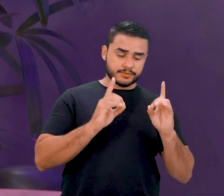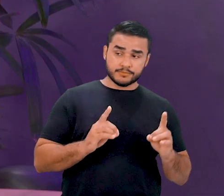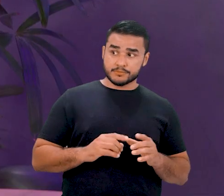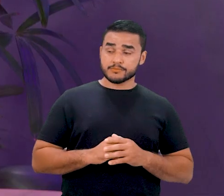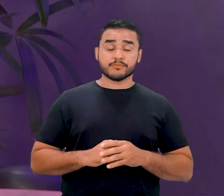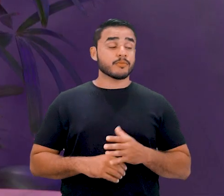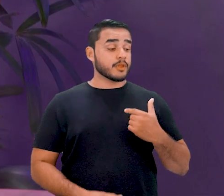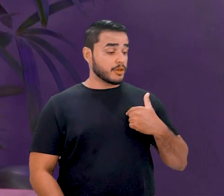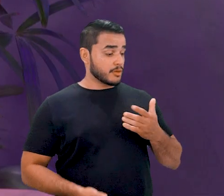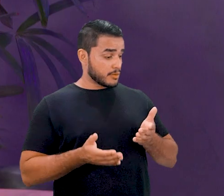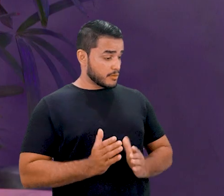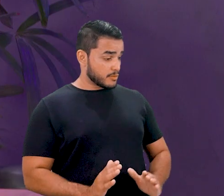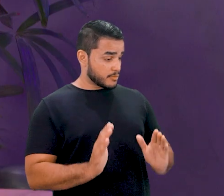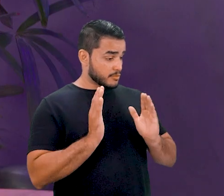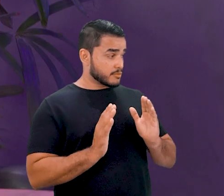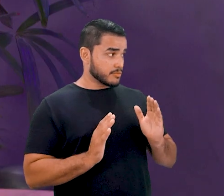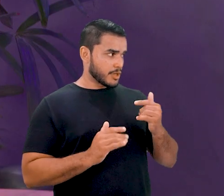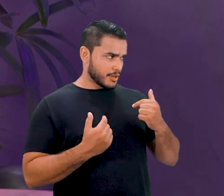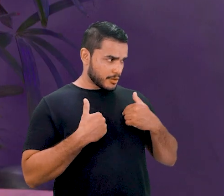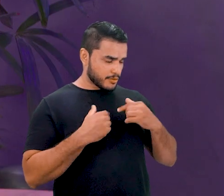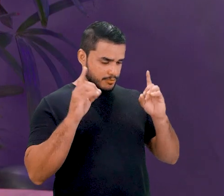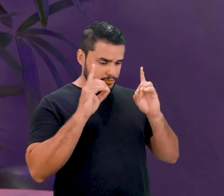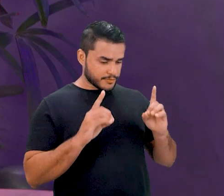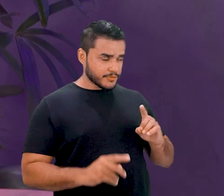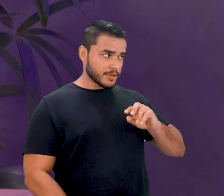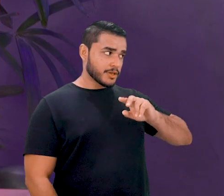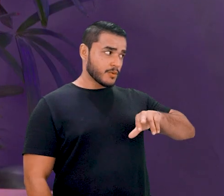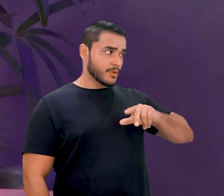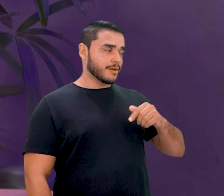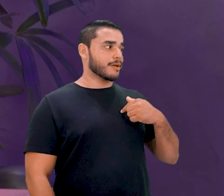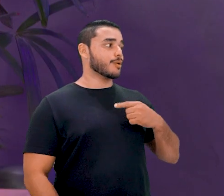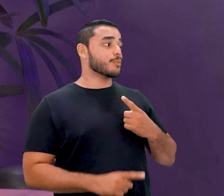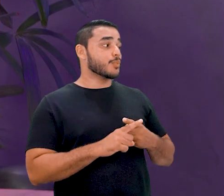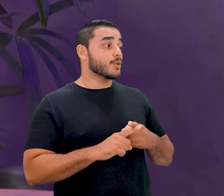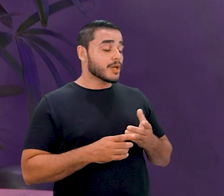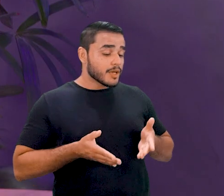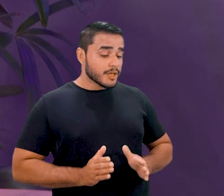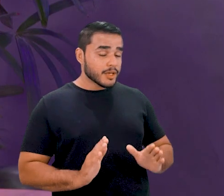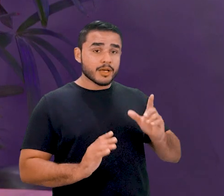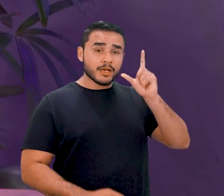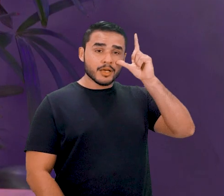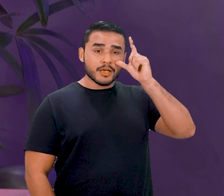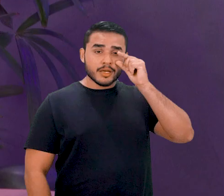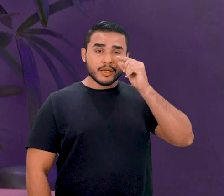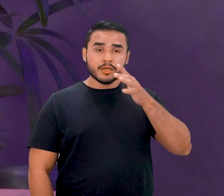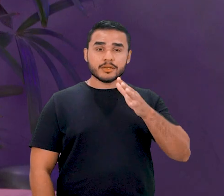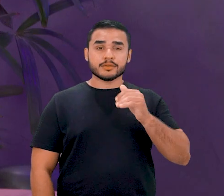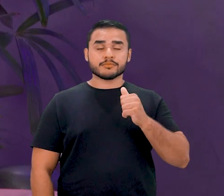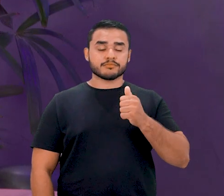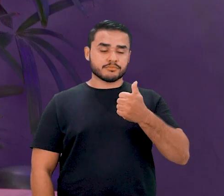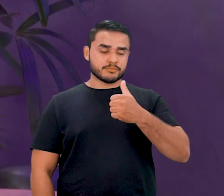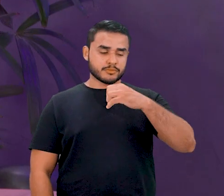eu nasci com uma deficiência, mas eu não me reconhecia assim, porque sempre Acho que eu nasci no finalzinho da década